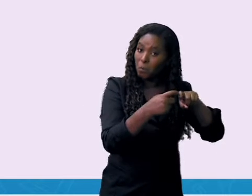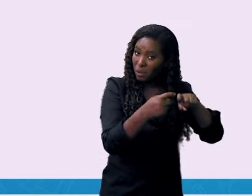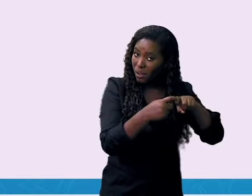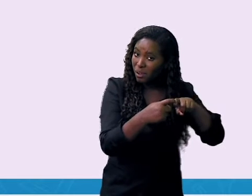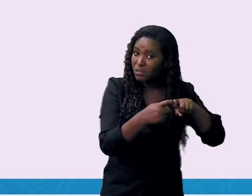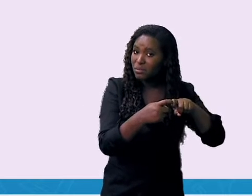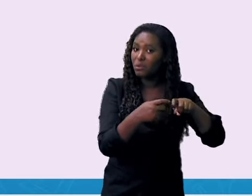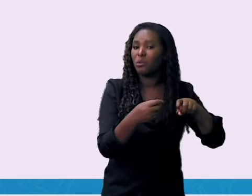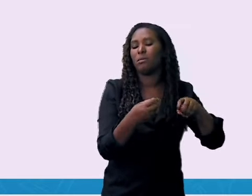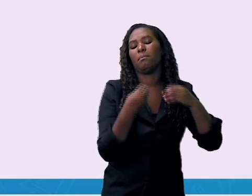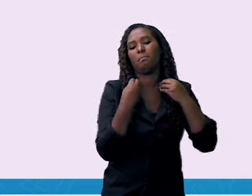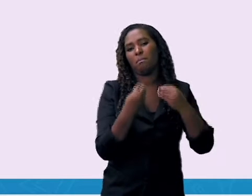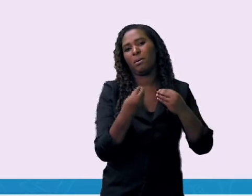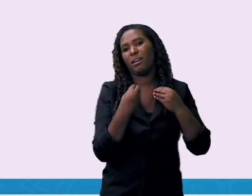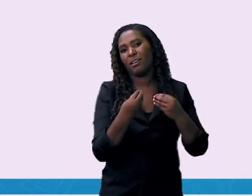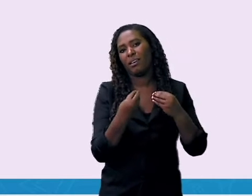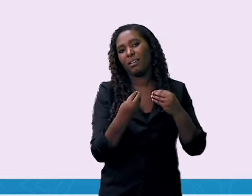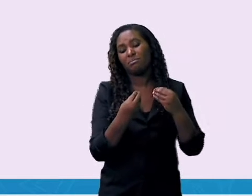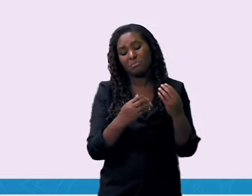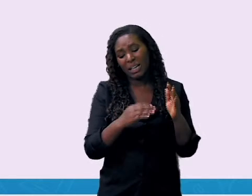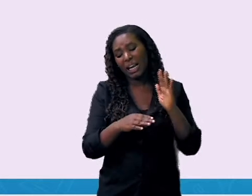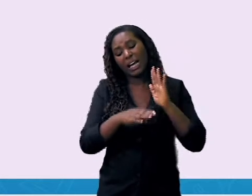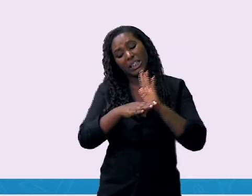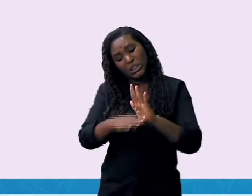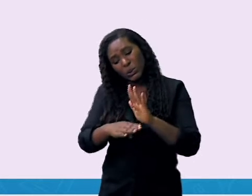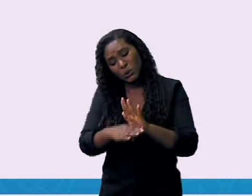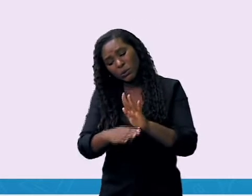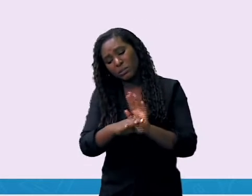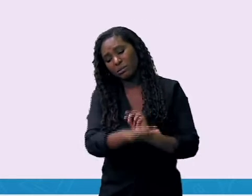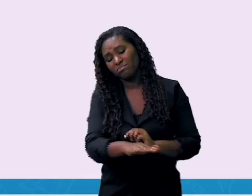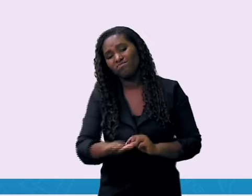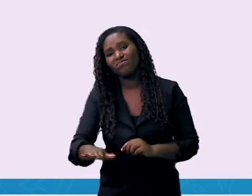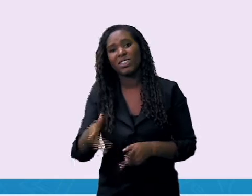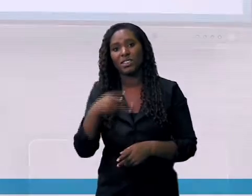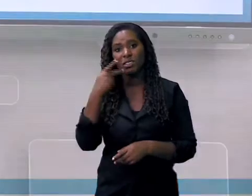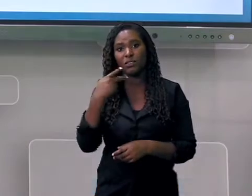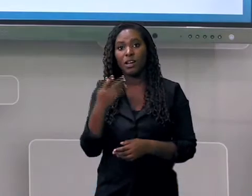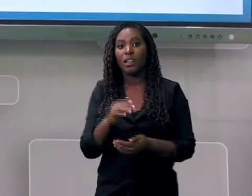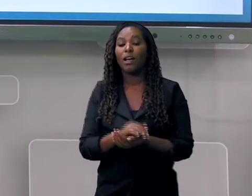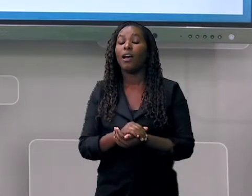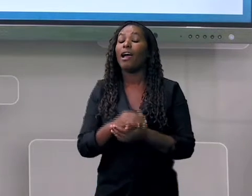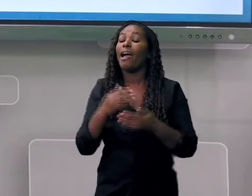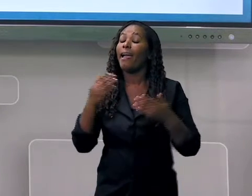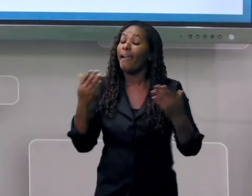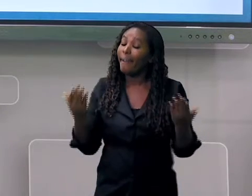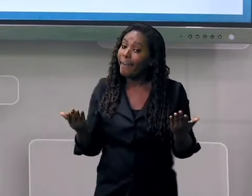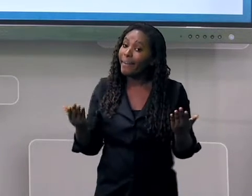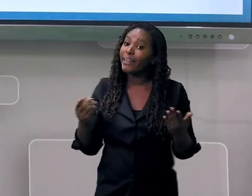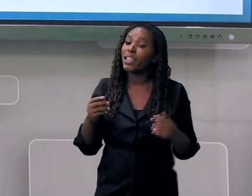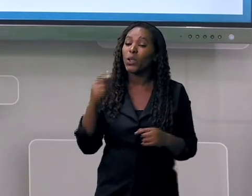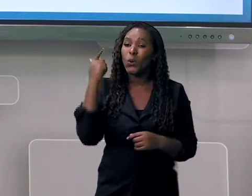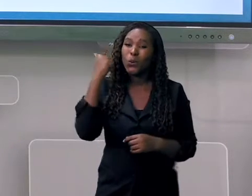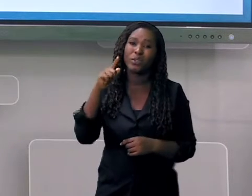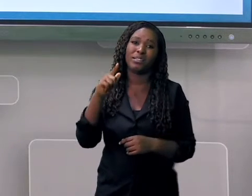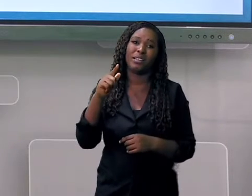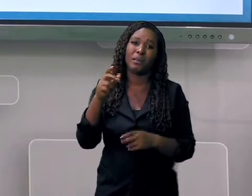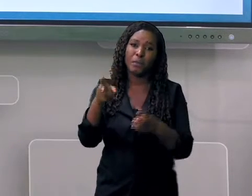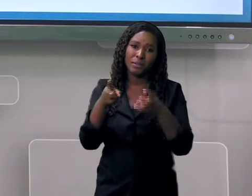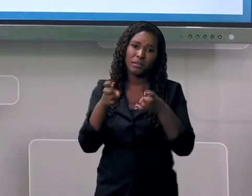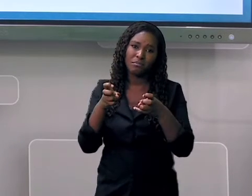deparam com o diagnóstico ou a hipótese diagnóstica de autismo. E aí começam as perguntas a surgirem na